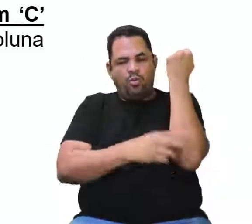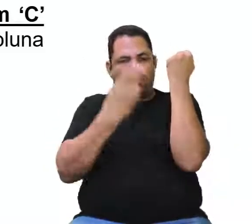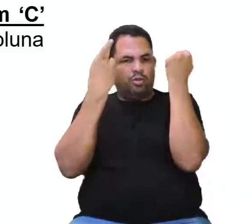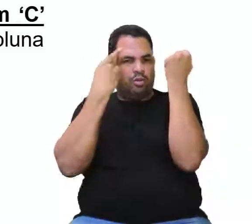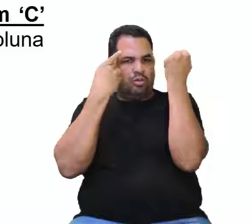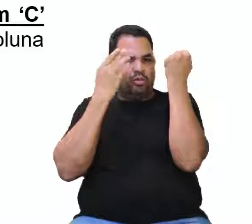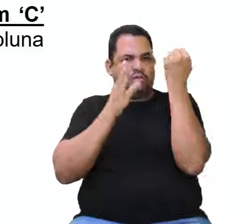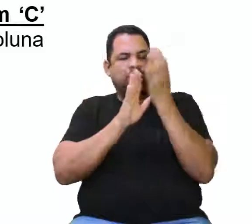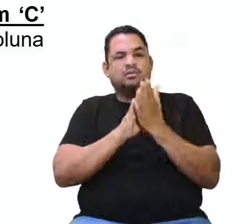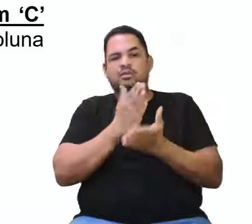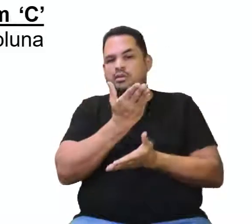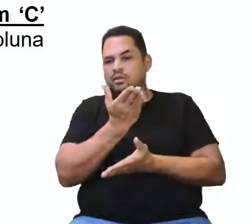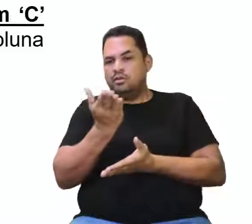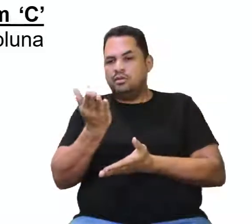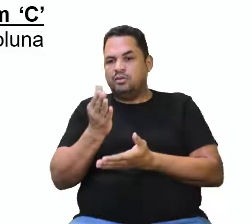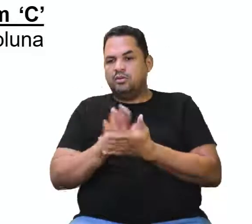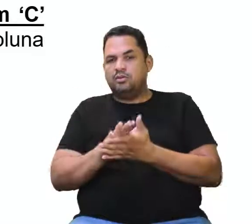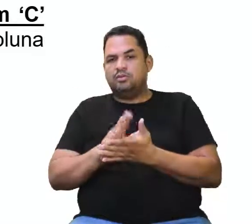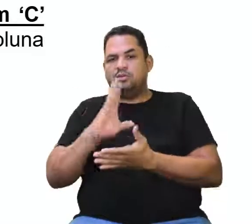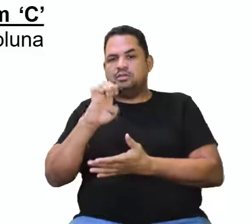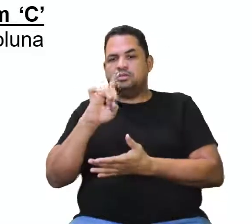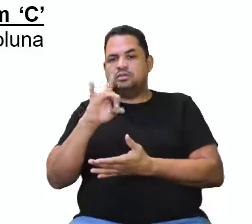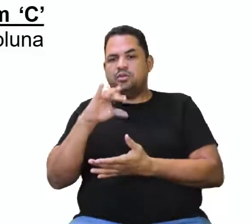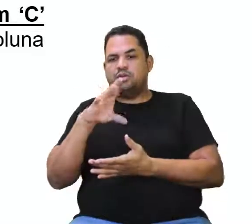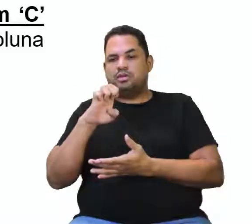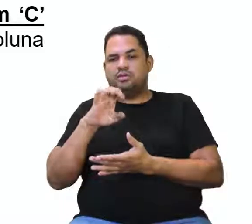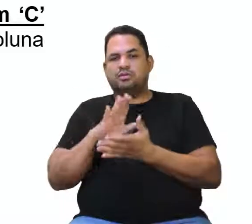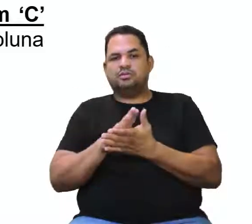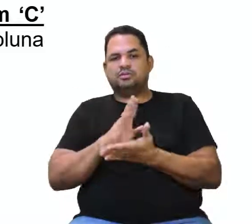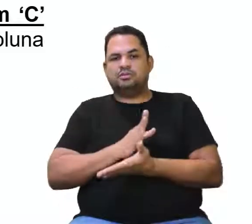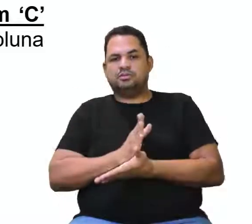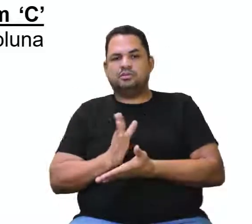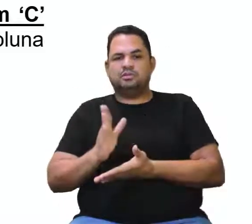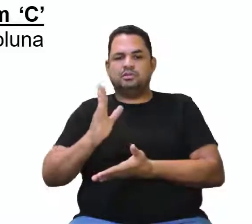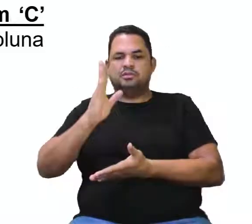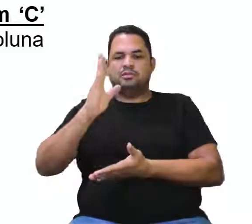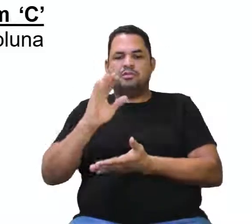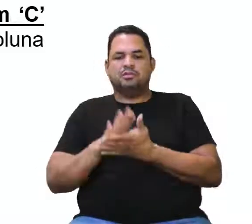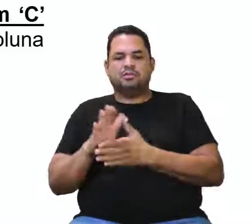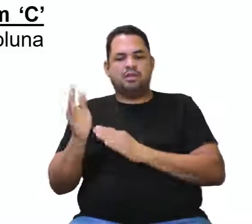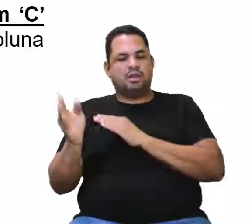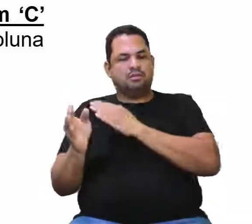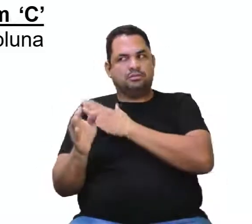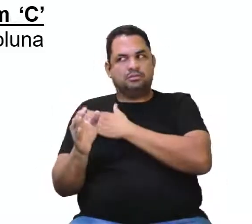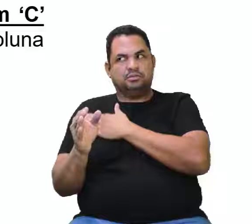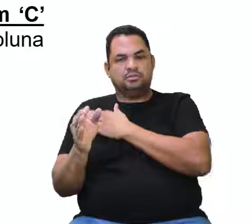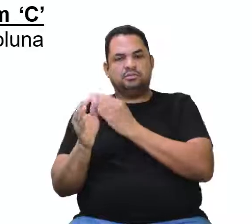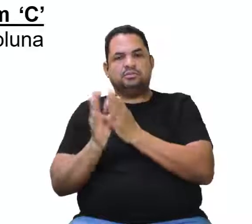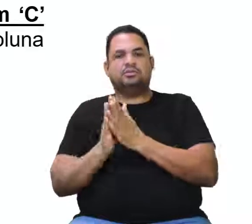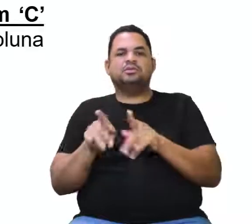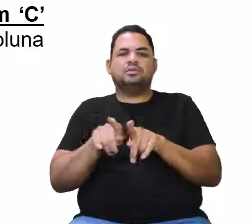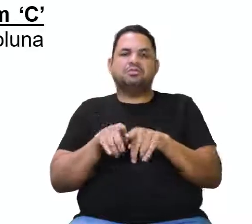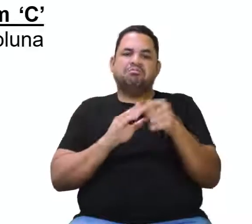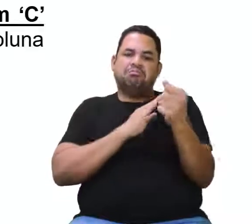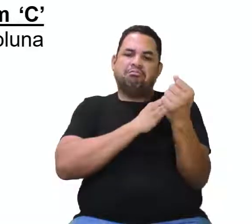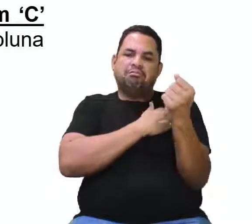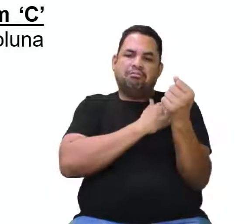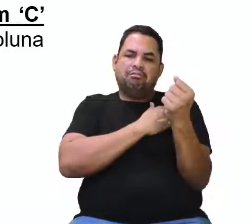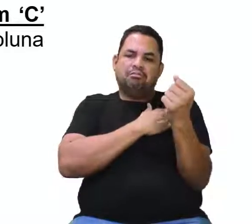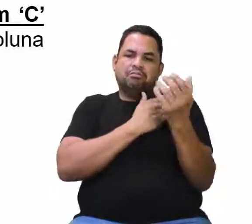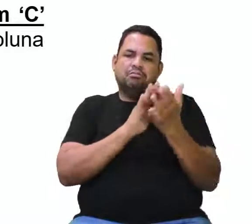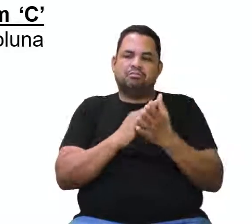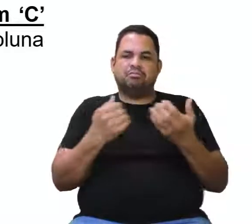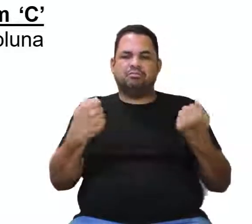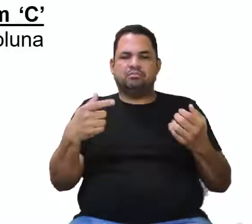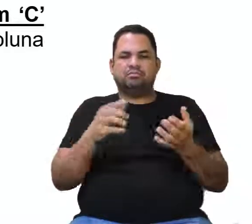uma coluna com escoliose. Esse desvio pode ser para o lado direito ou para o lado esquerdo. O que